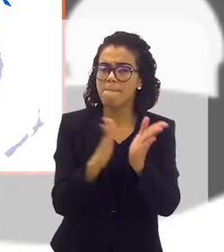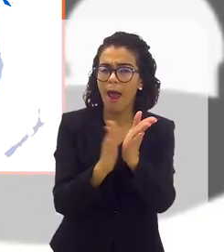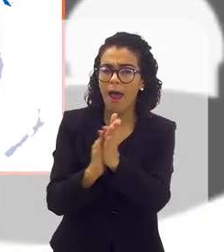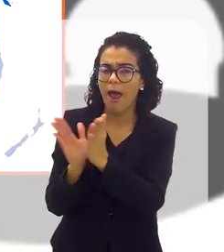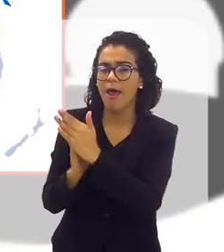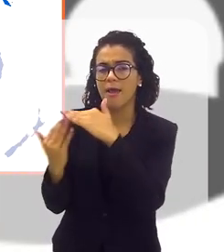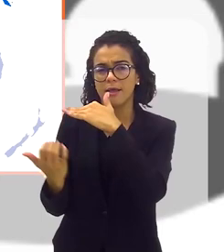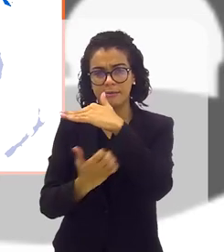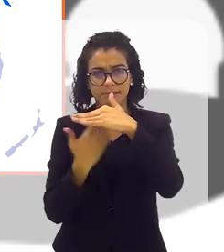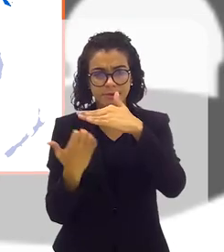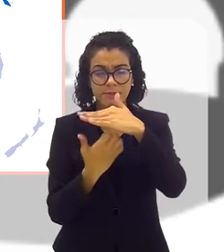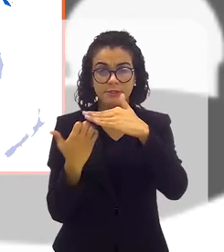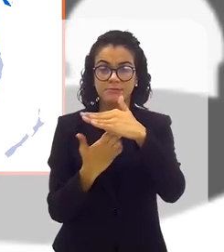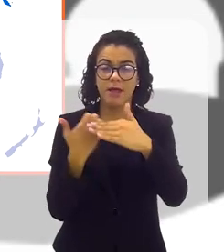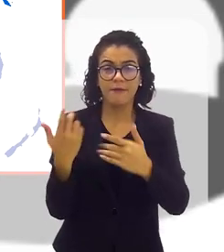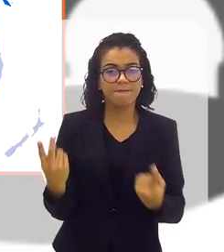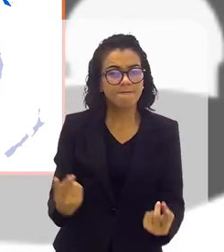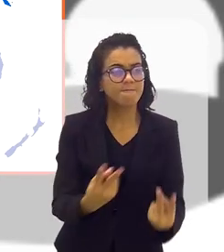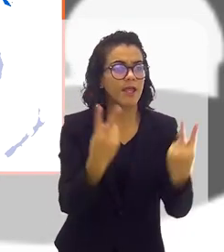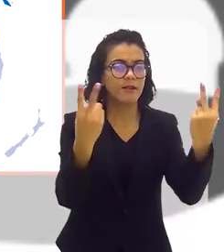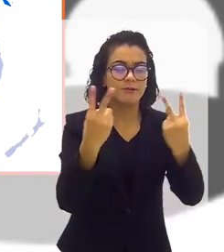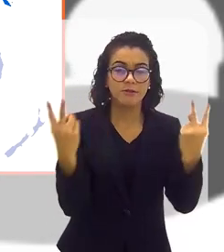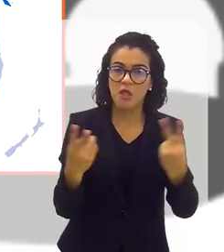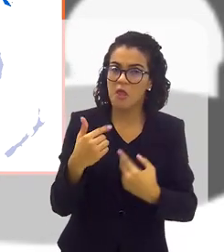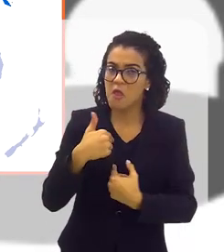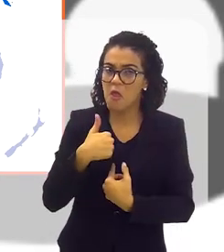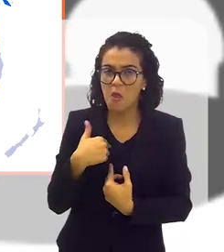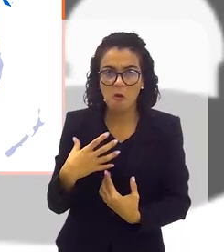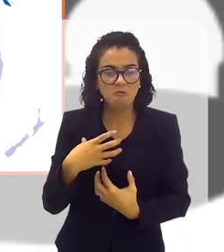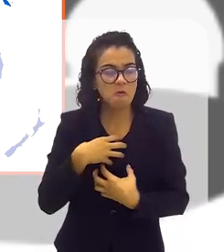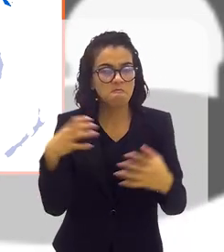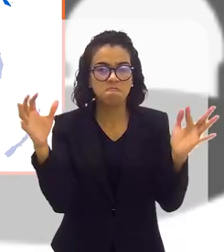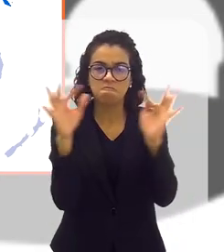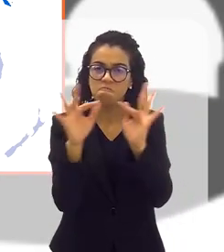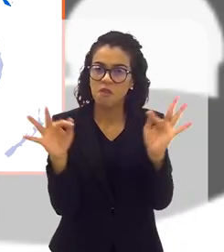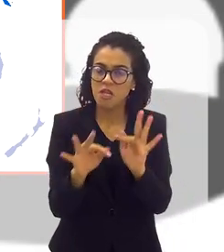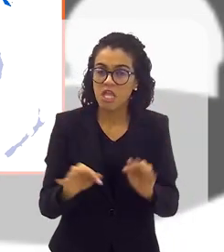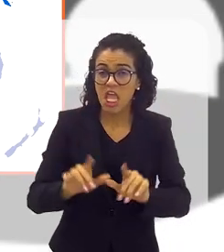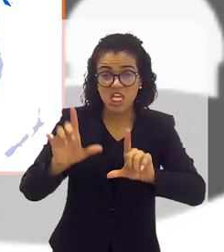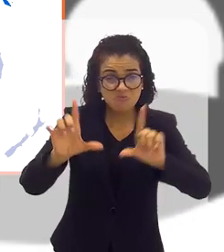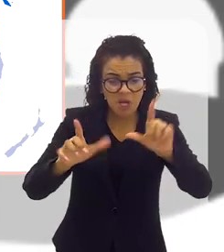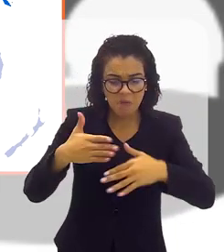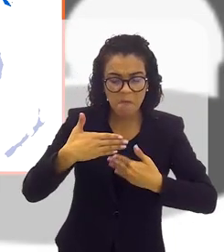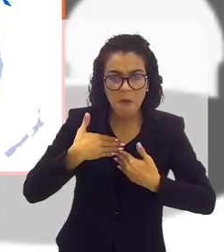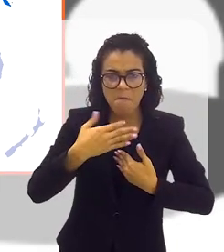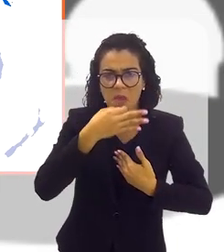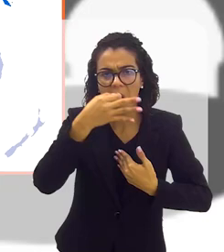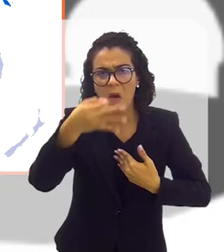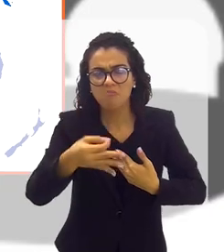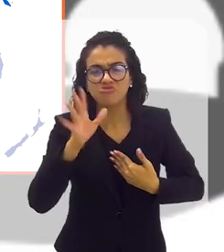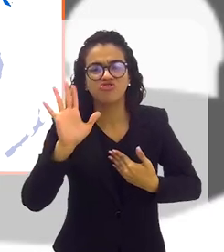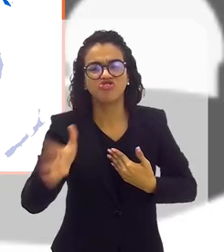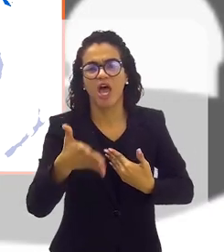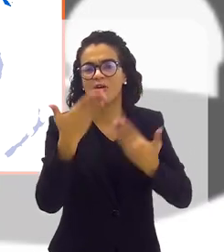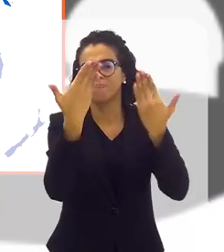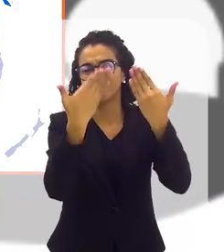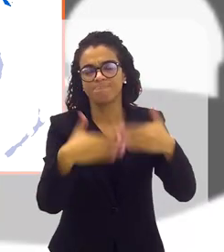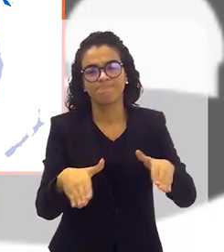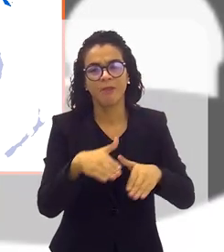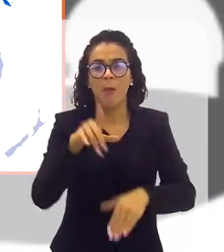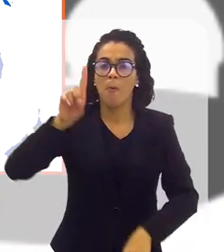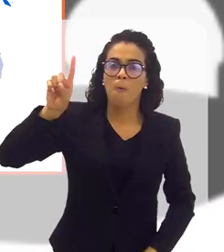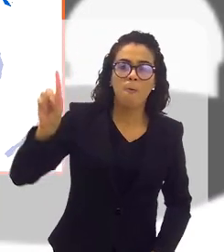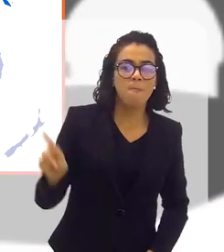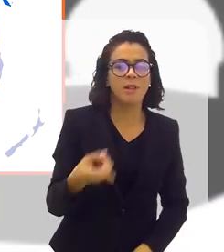isso e parabenizar as empresas que valorizam, eu estou aqui muito feliz. Esse programa, para mim, já